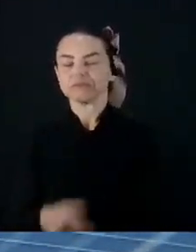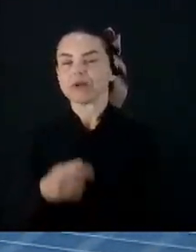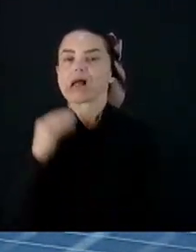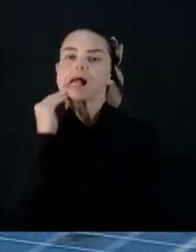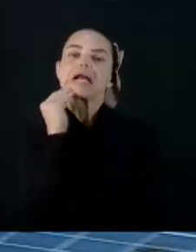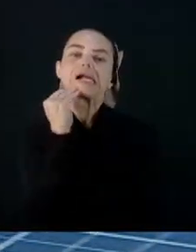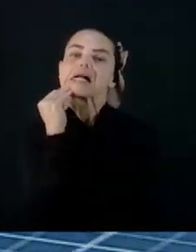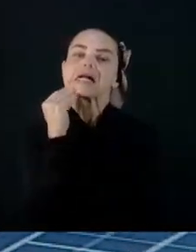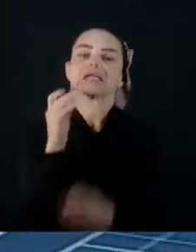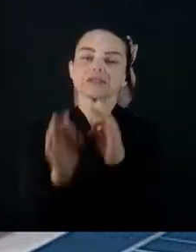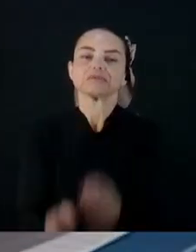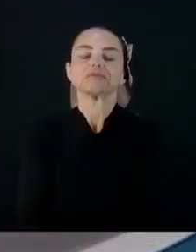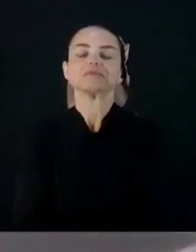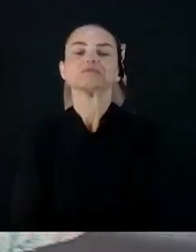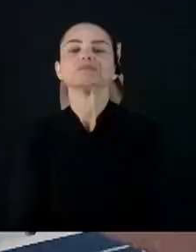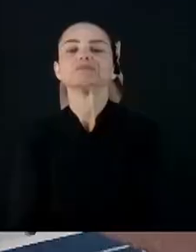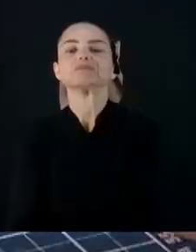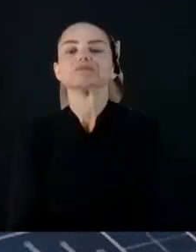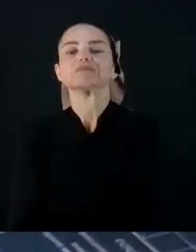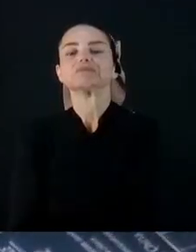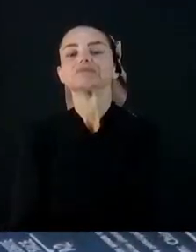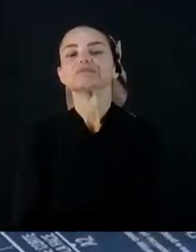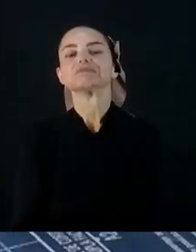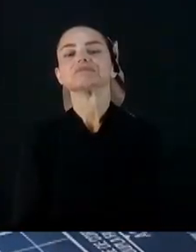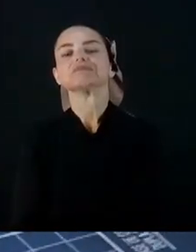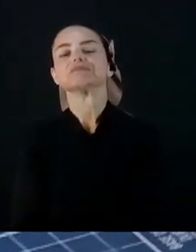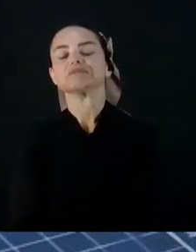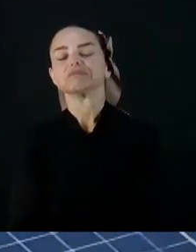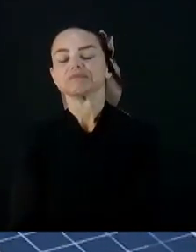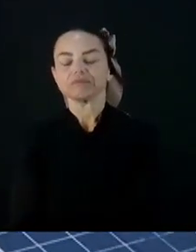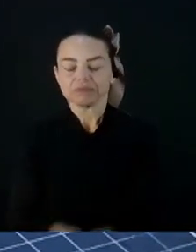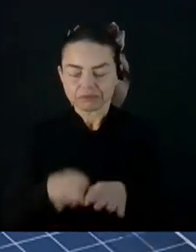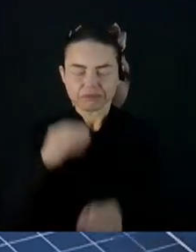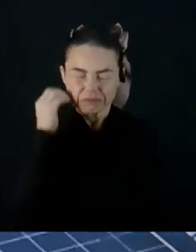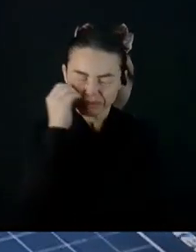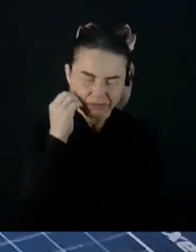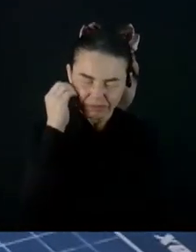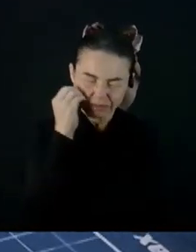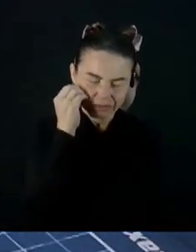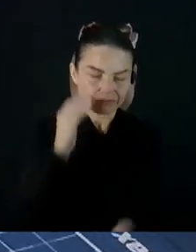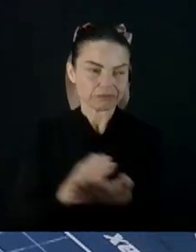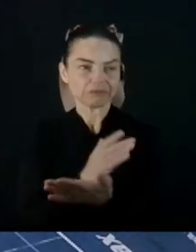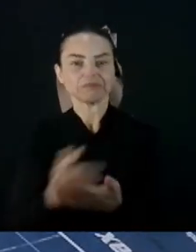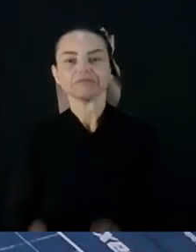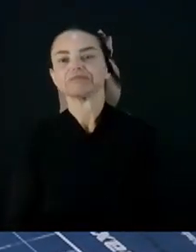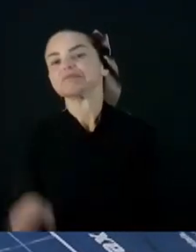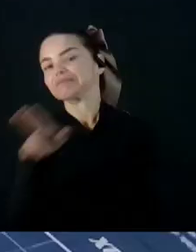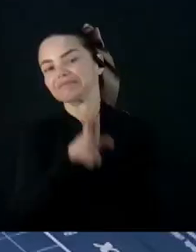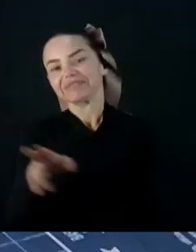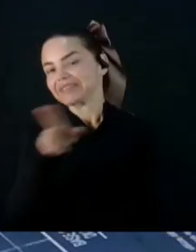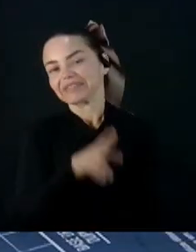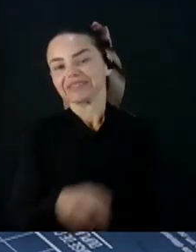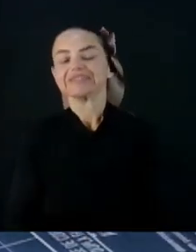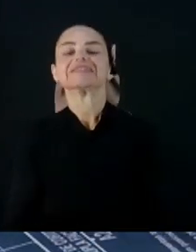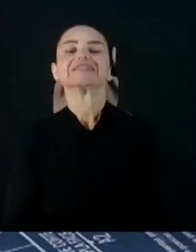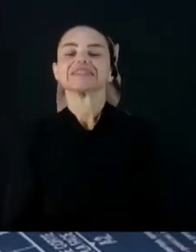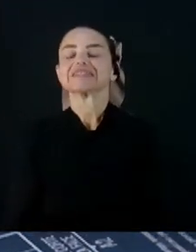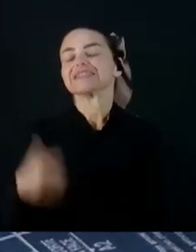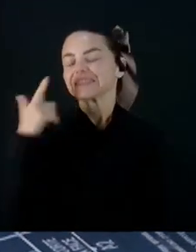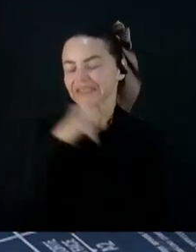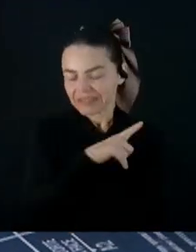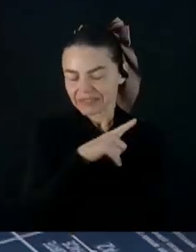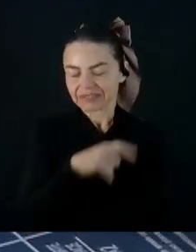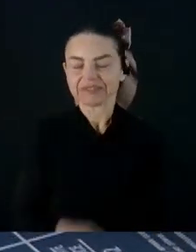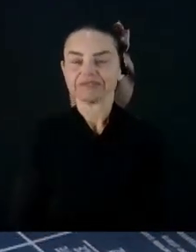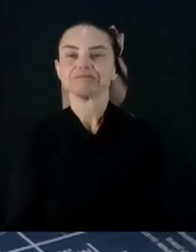certinho. E aí quando você vai pegando mais experiência, algumas coisas a gente já nem usa alfinete, né? Porque a gente consegue fazer